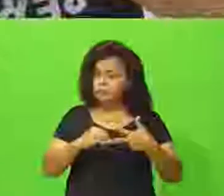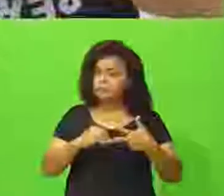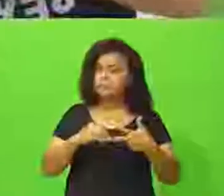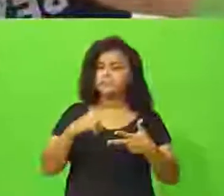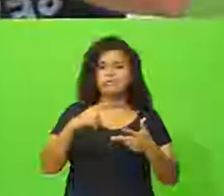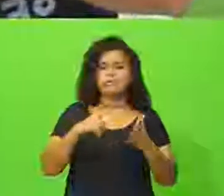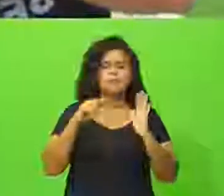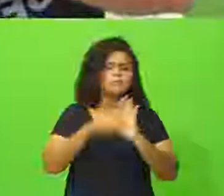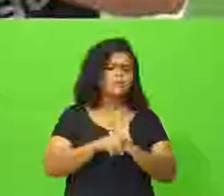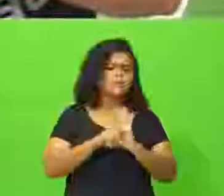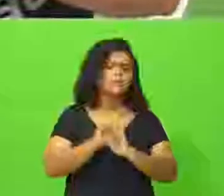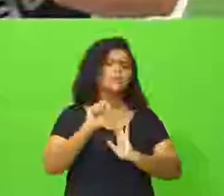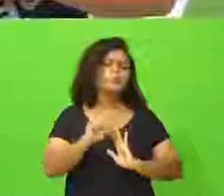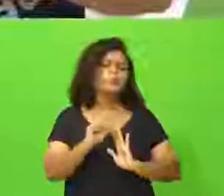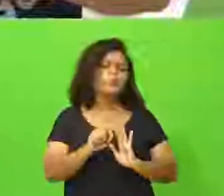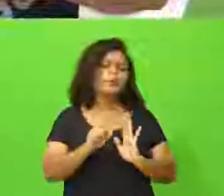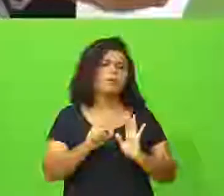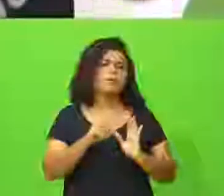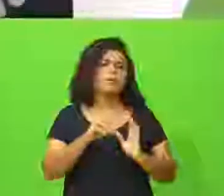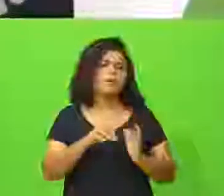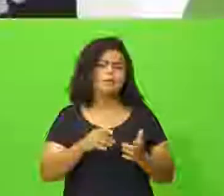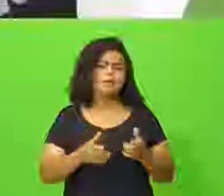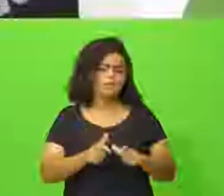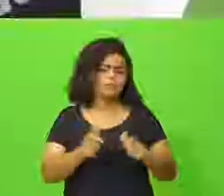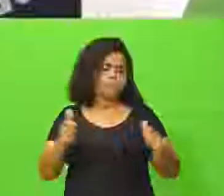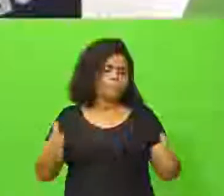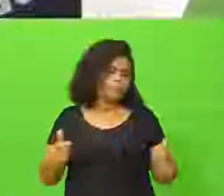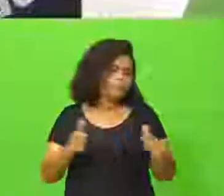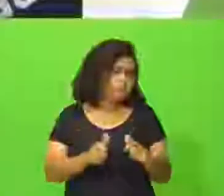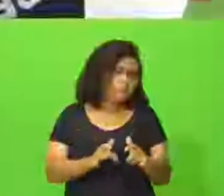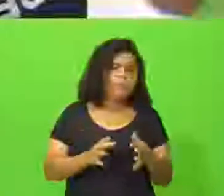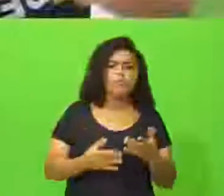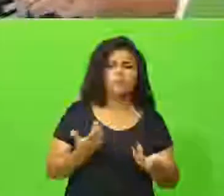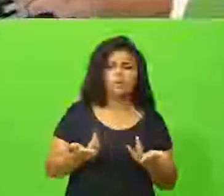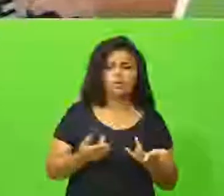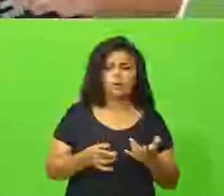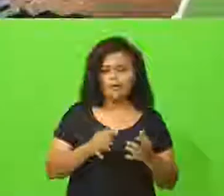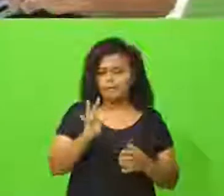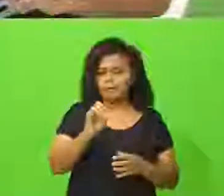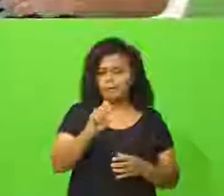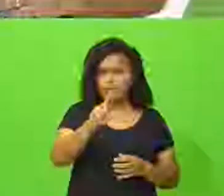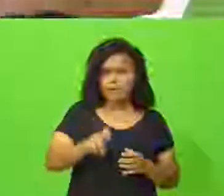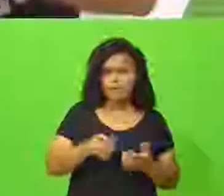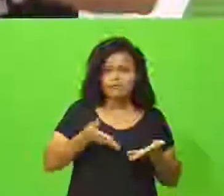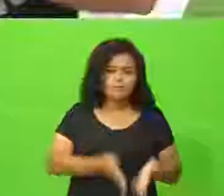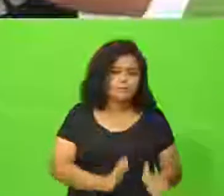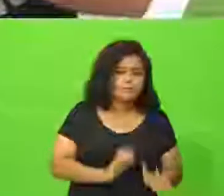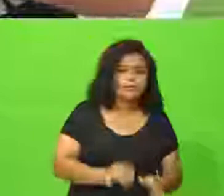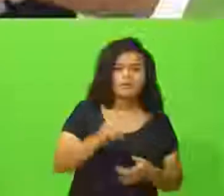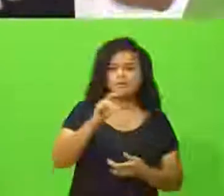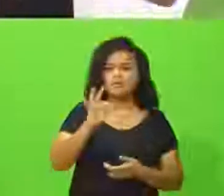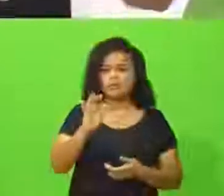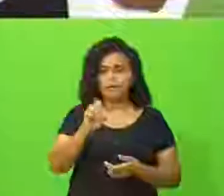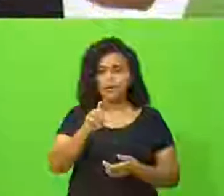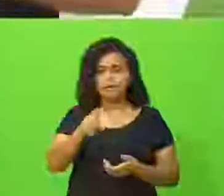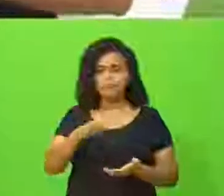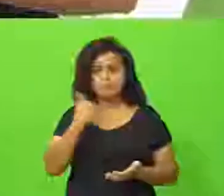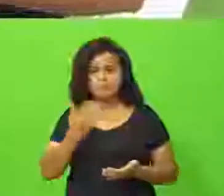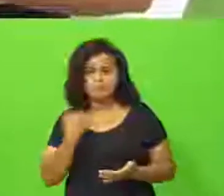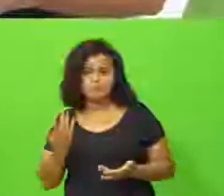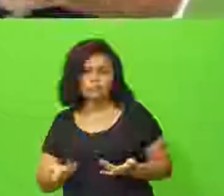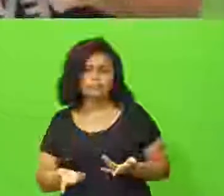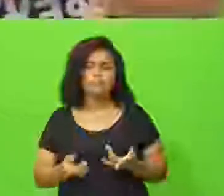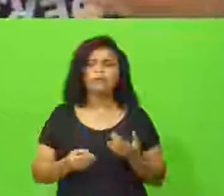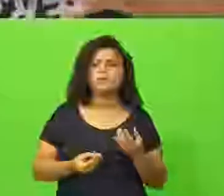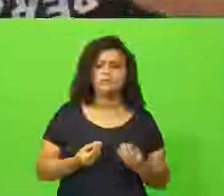estar perguntando o que é crescimento vegetativo, o que é taxa de natalidade, o que é, no caso, a